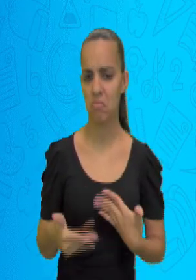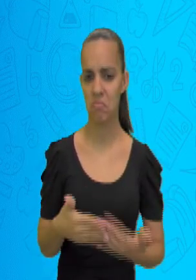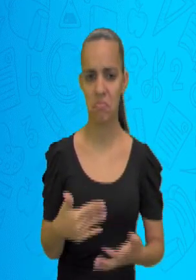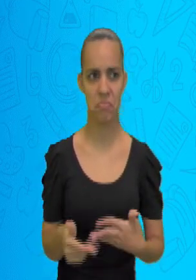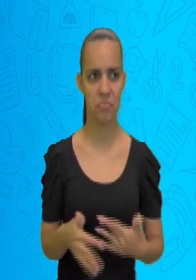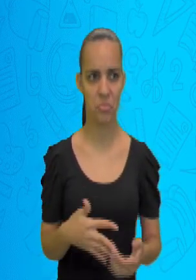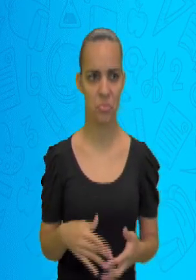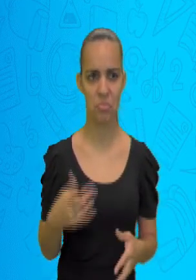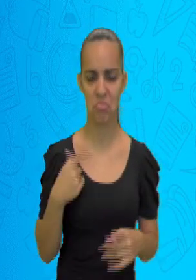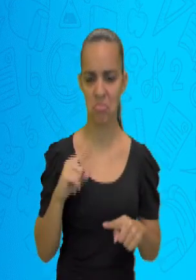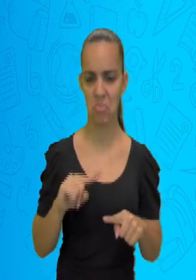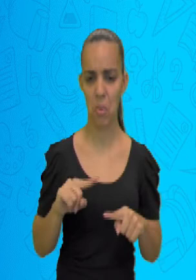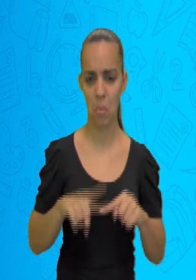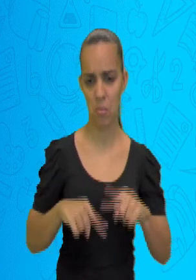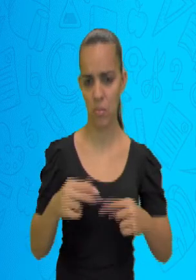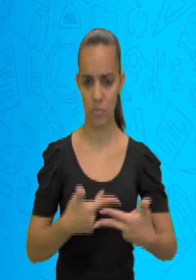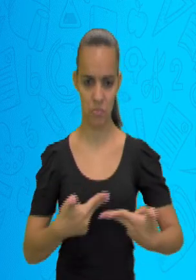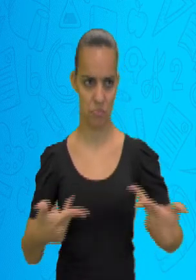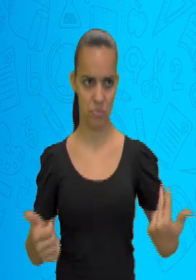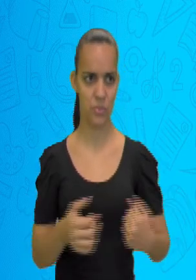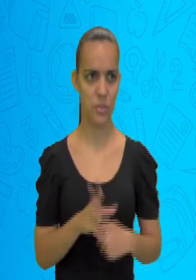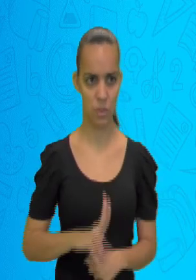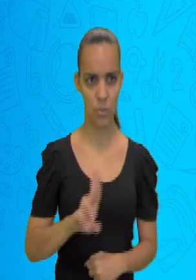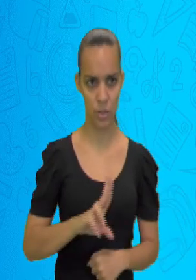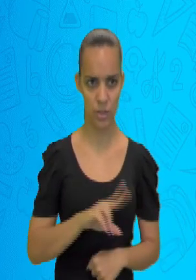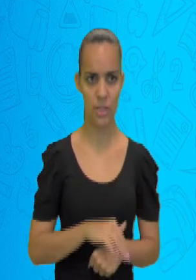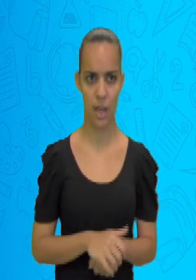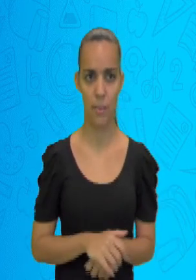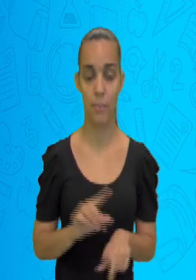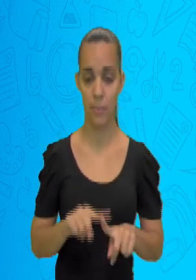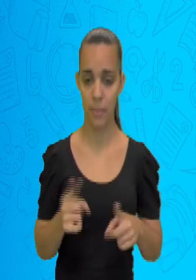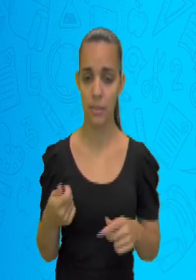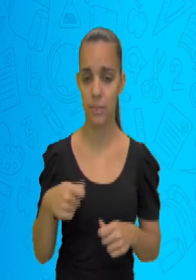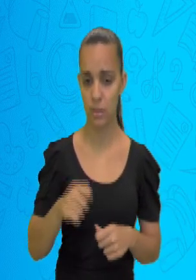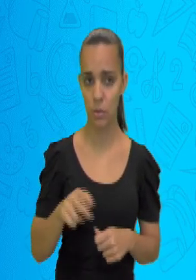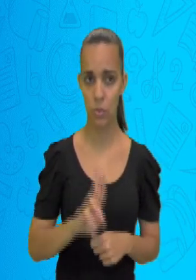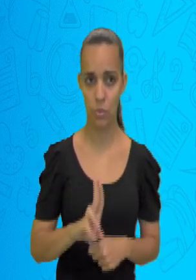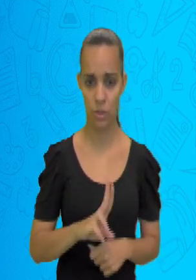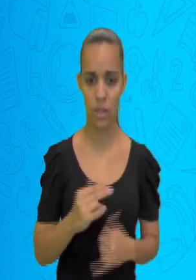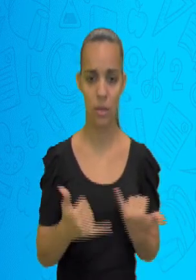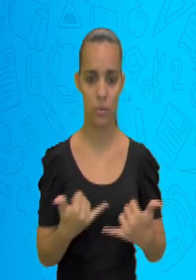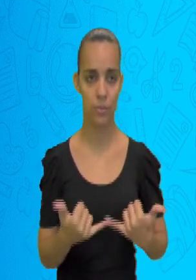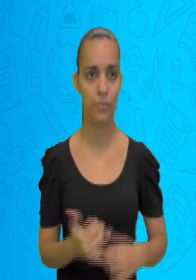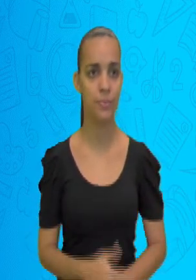qualquer objeto a ser utilizado nessa brincadeira.